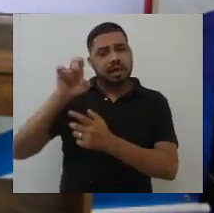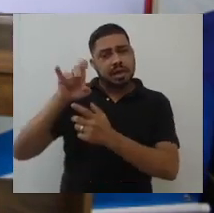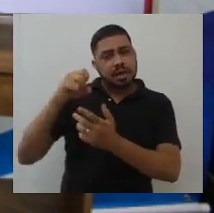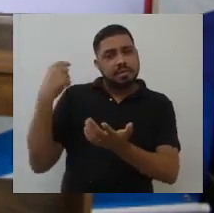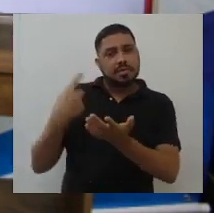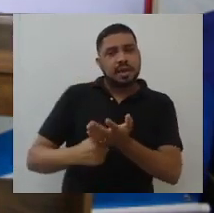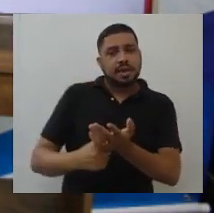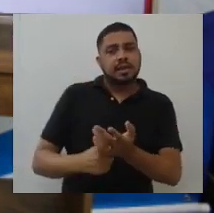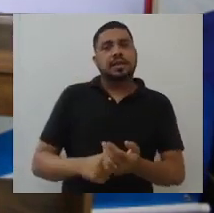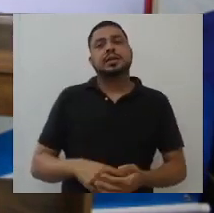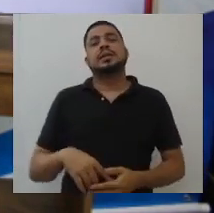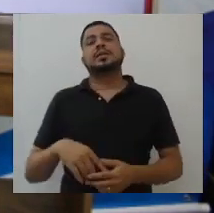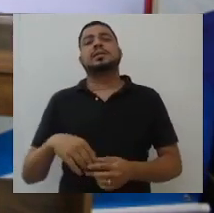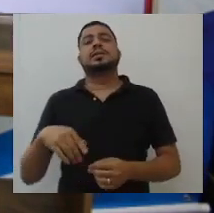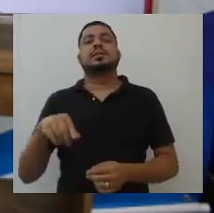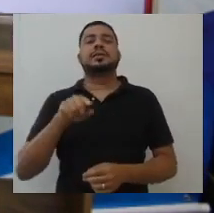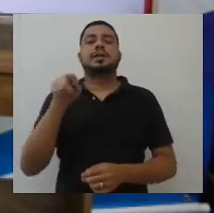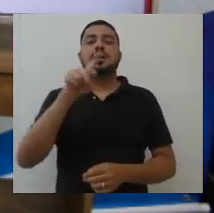o EducaPE, que é o